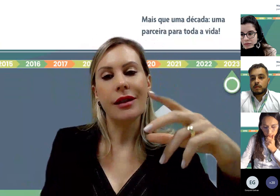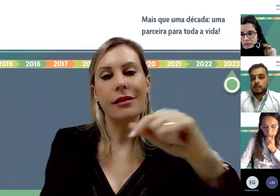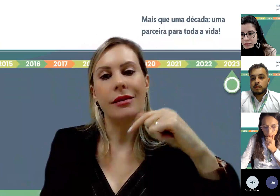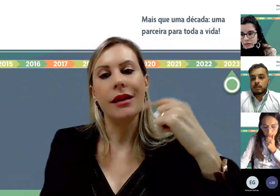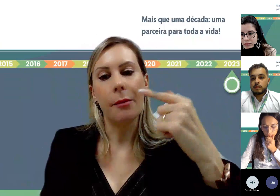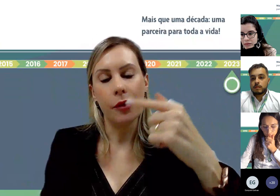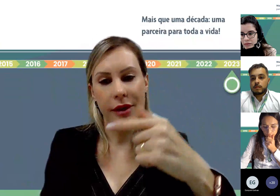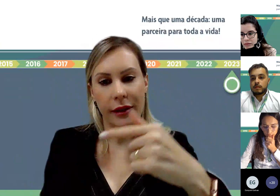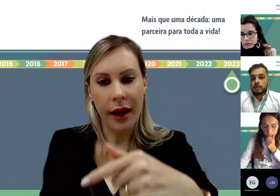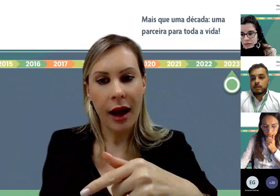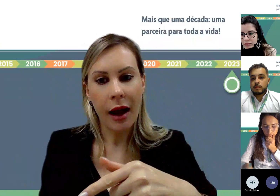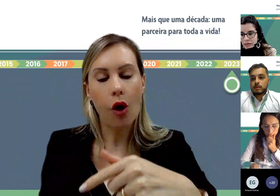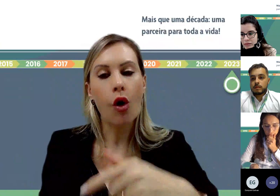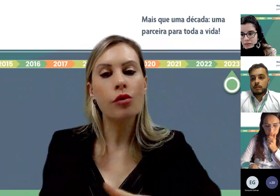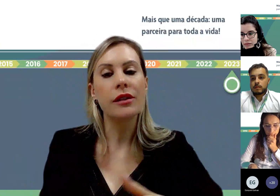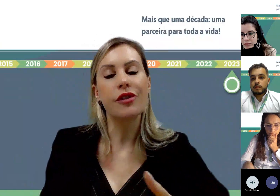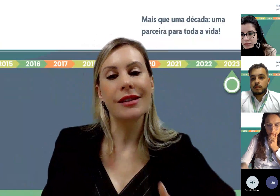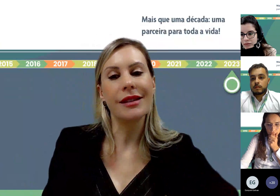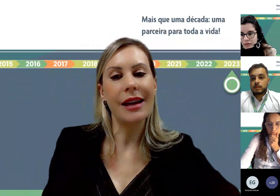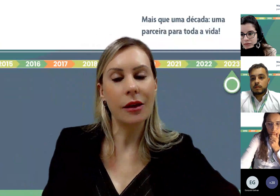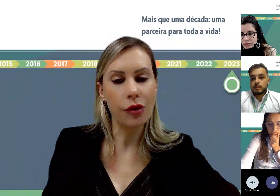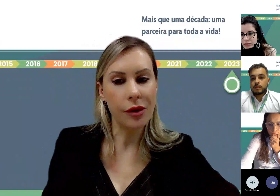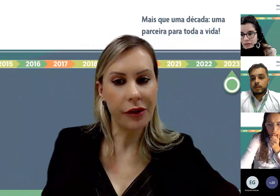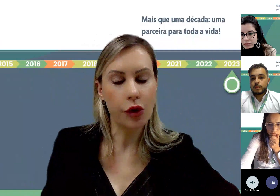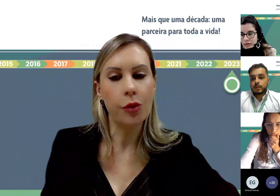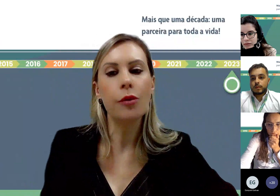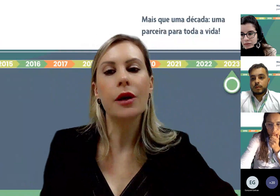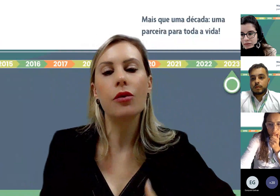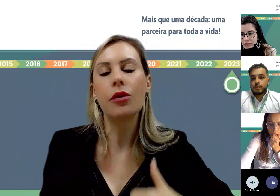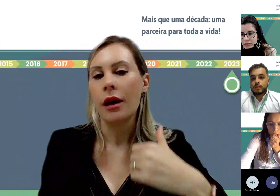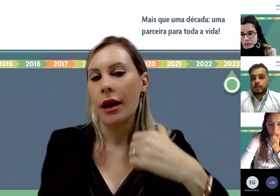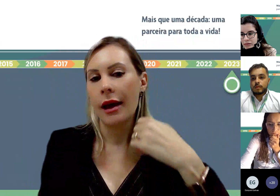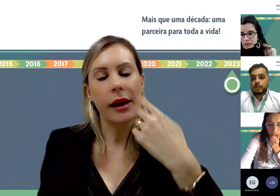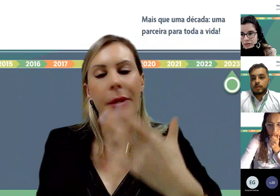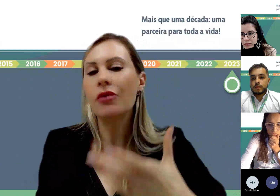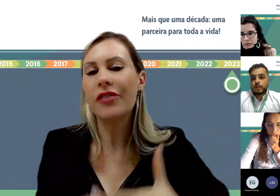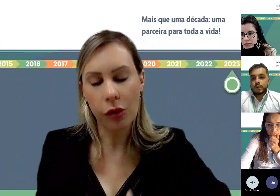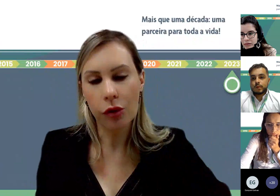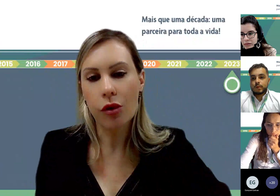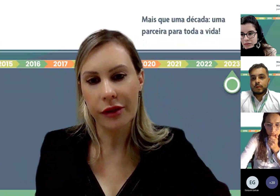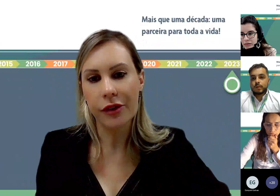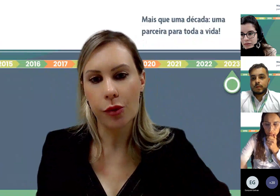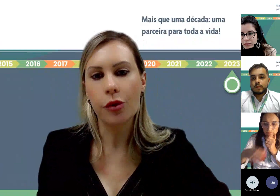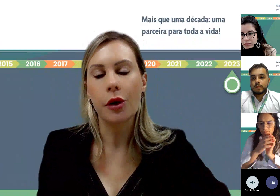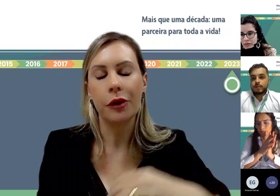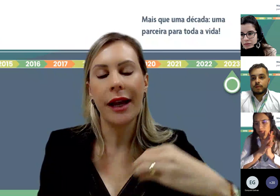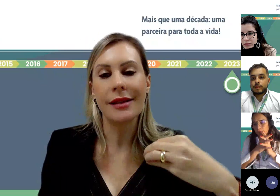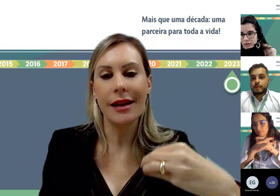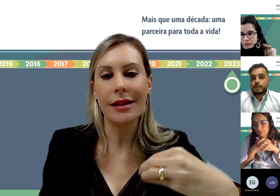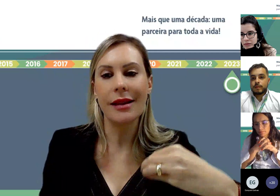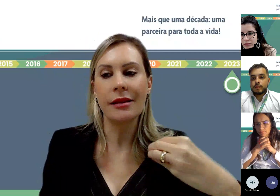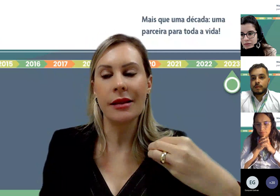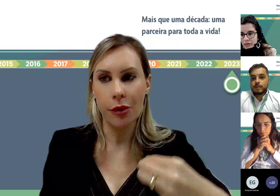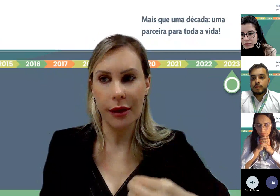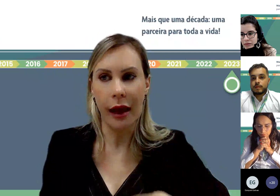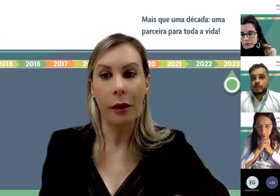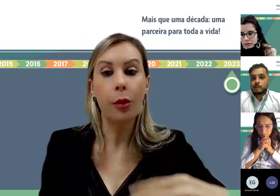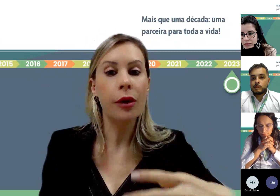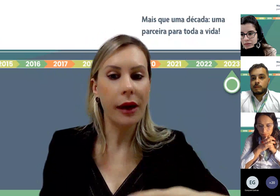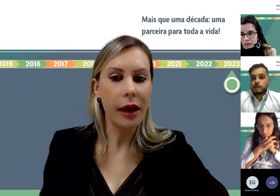se você se aposentar ou se você sair do serviço público, quebrar o vínculo com o serviço público, né? Sair sem